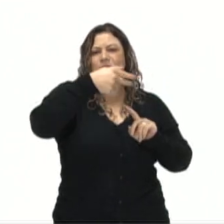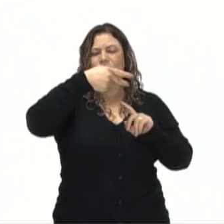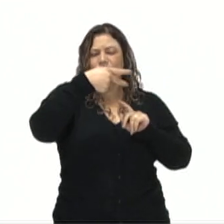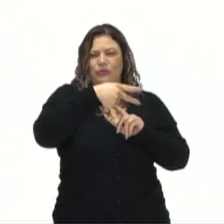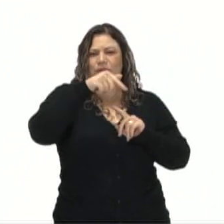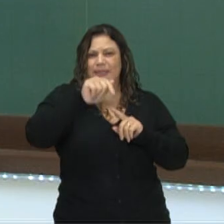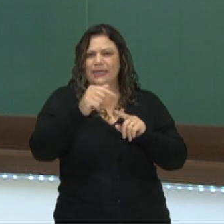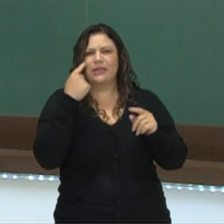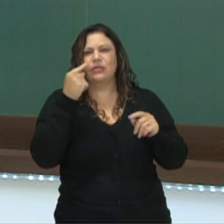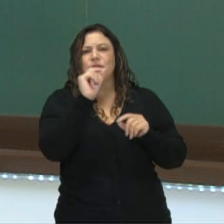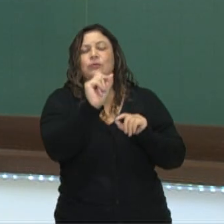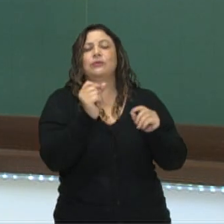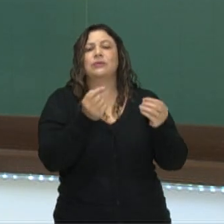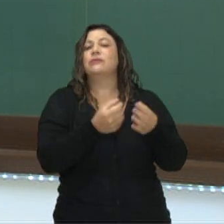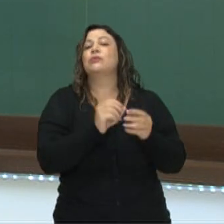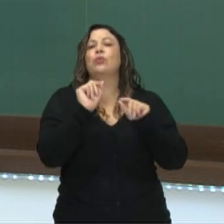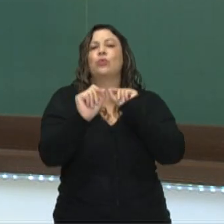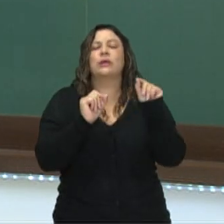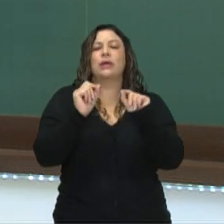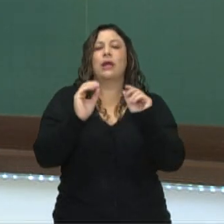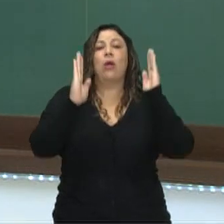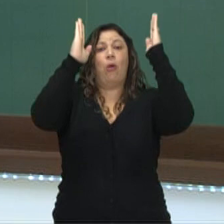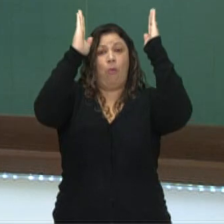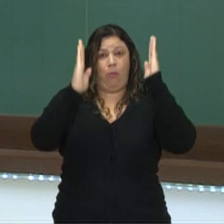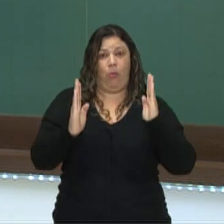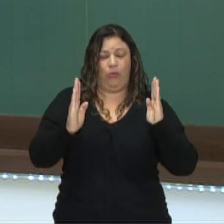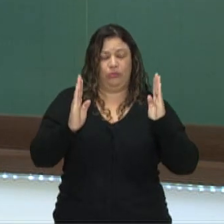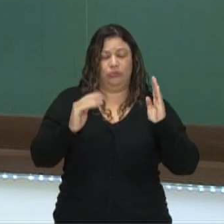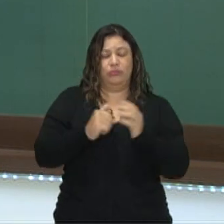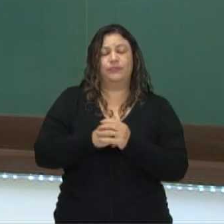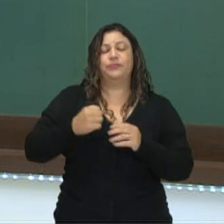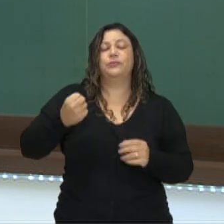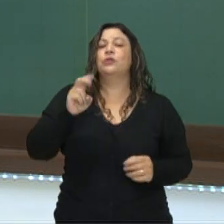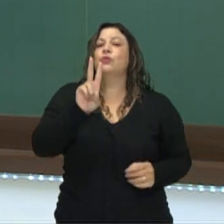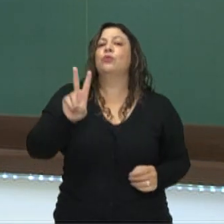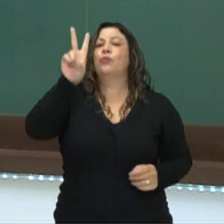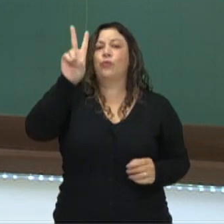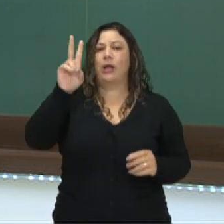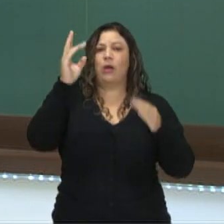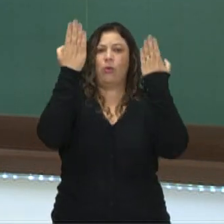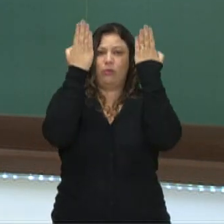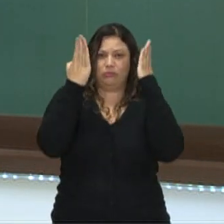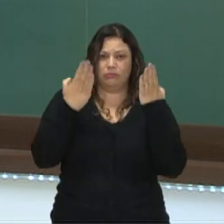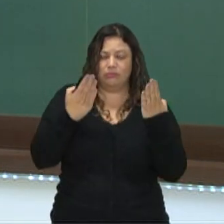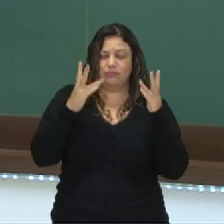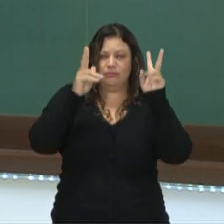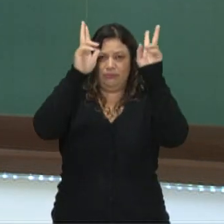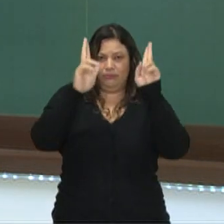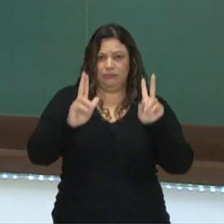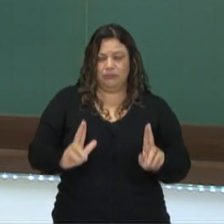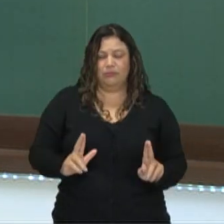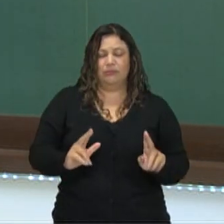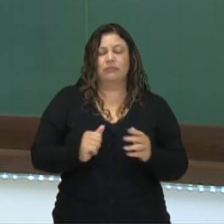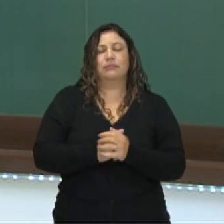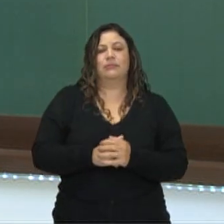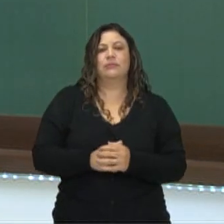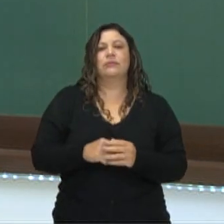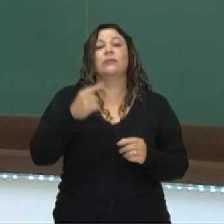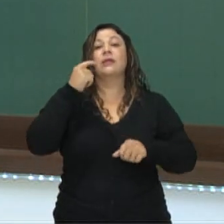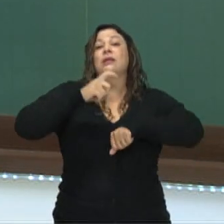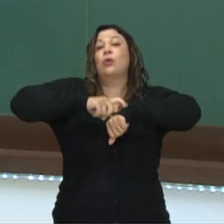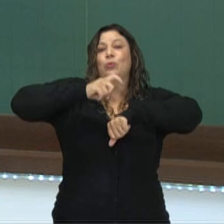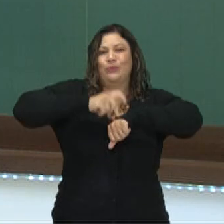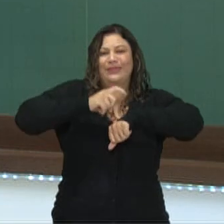aqui o módulo, o valor simétrico, o número simétrico a ele, e o módulo do simétrico. Vamos lá, um tempinho